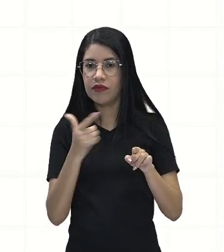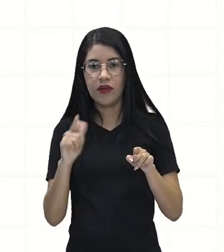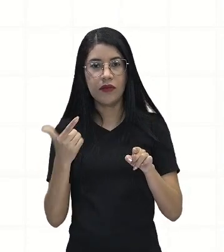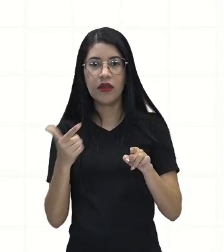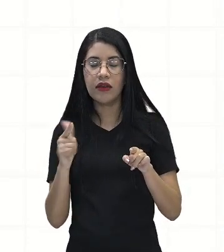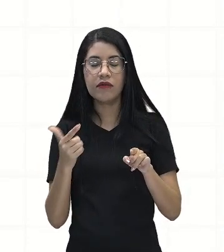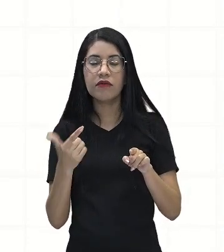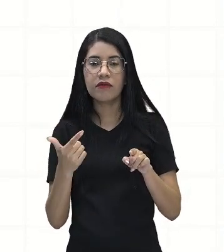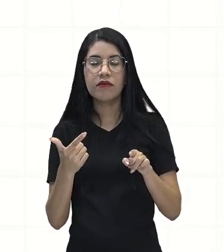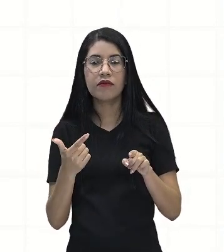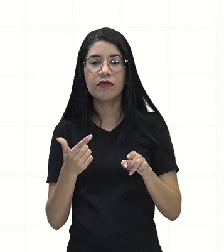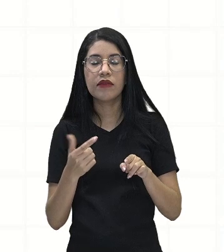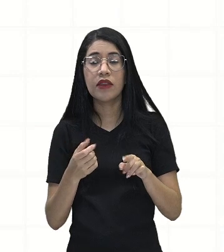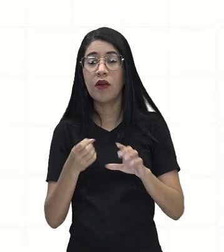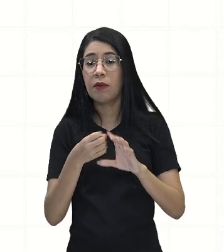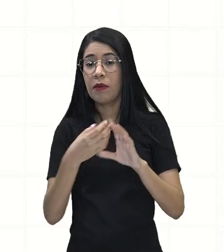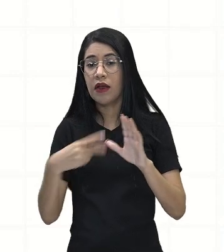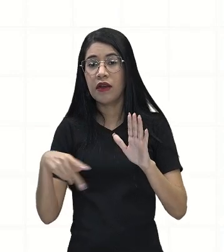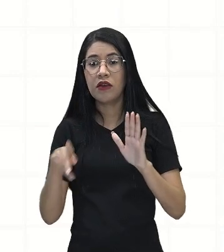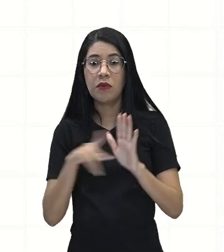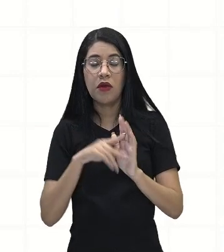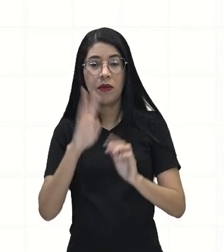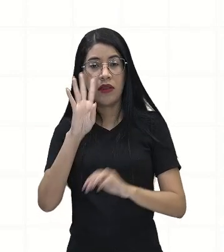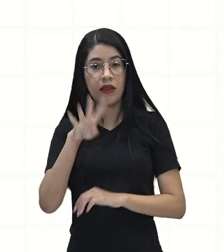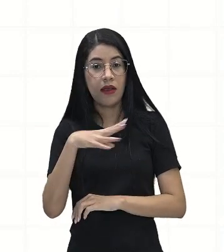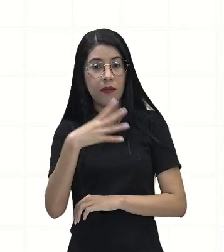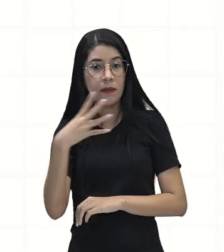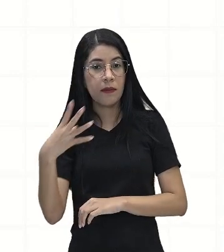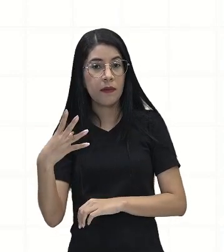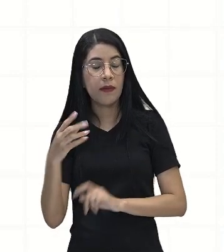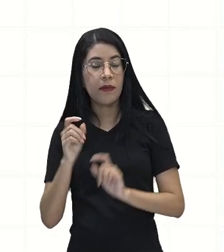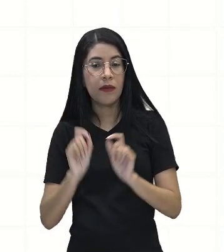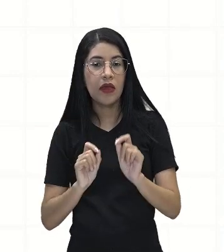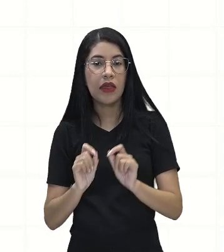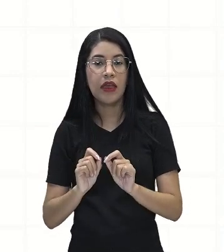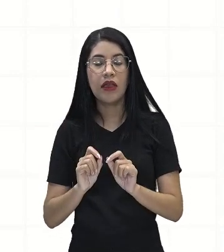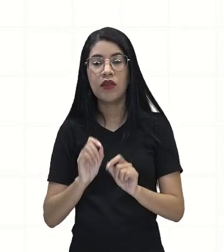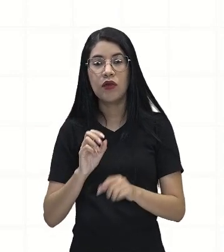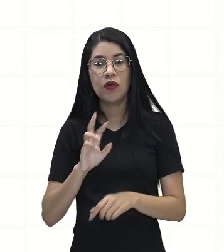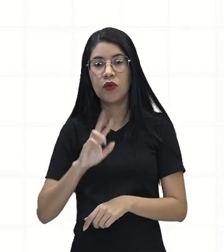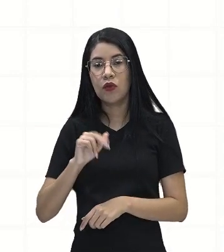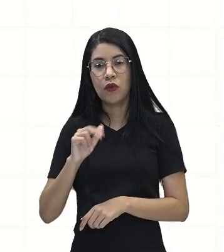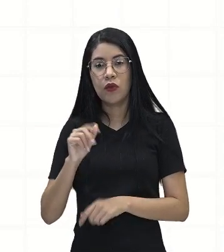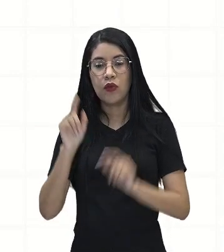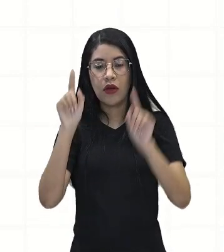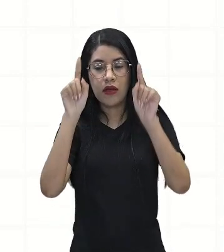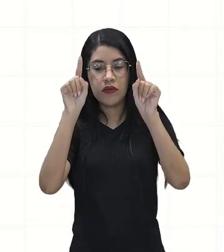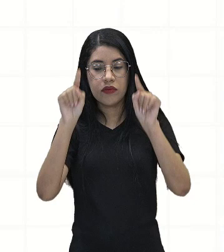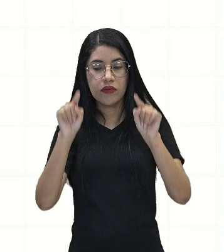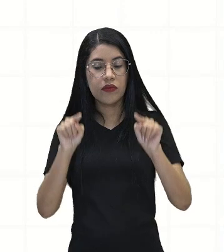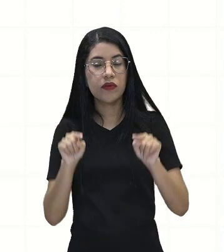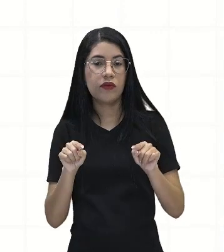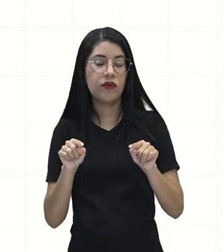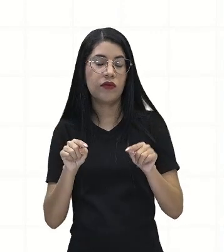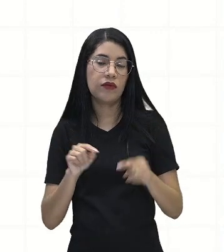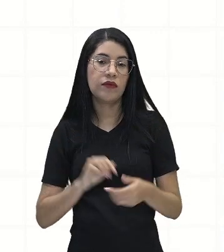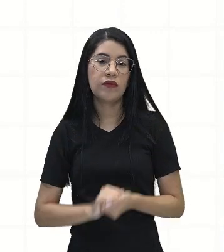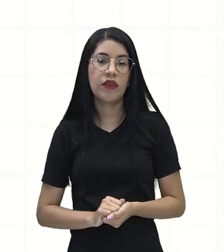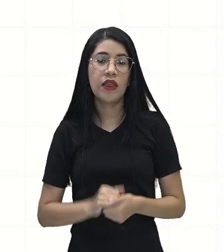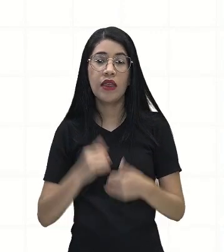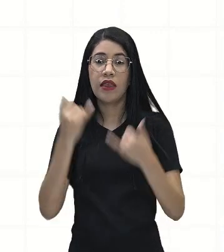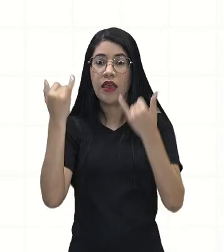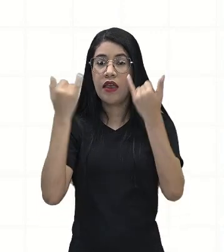Então, uma das características da tabela é essa, de que as suas bordas elas não são fechadas e as